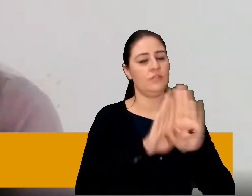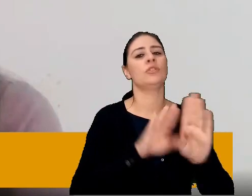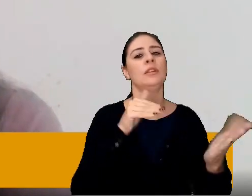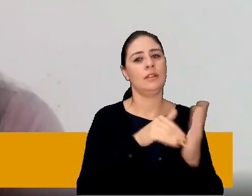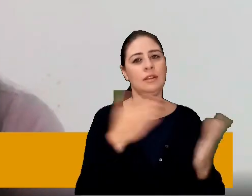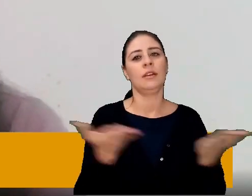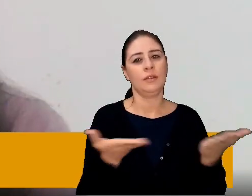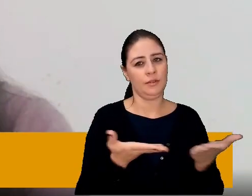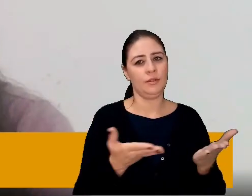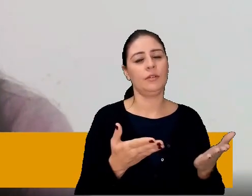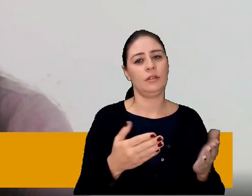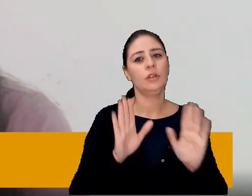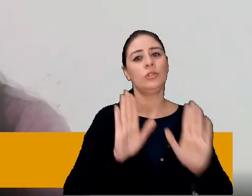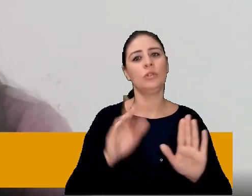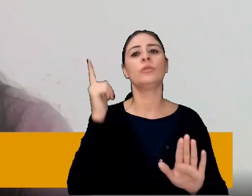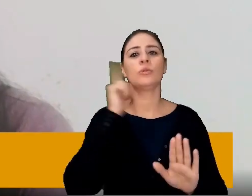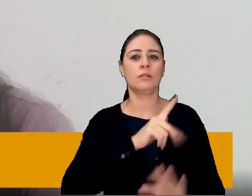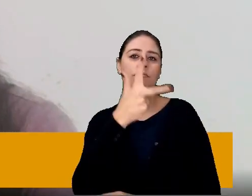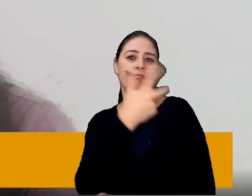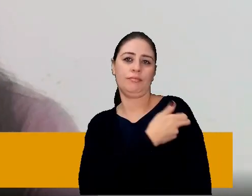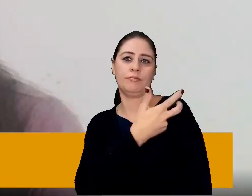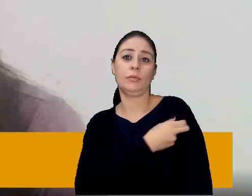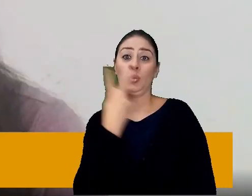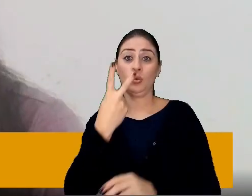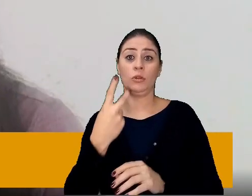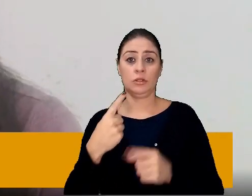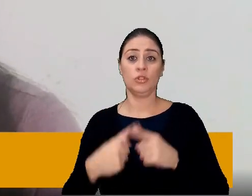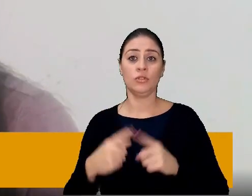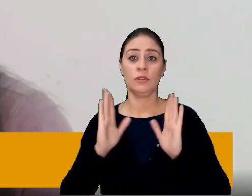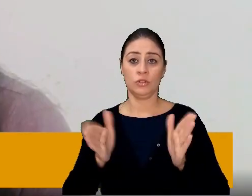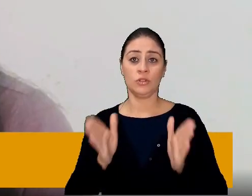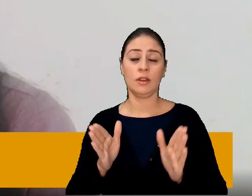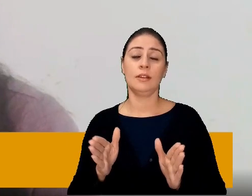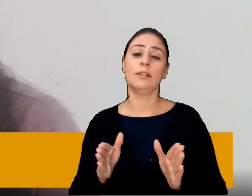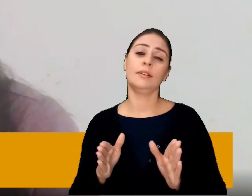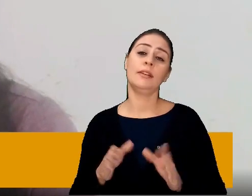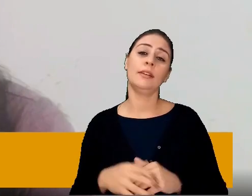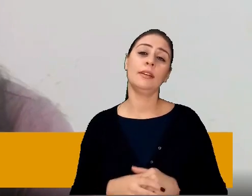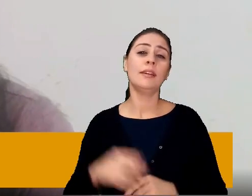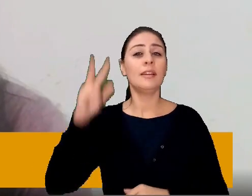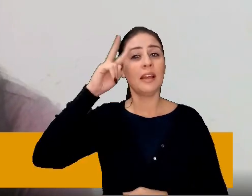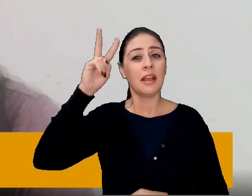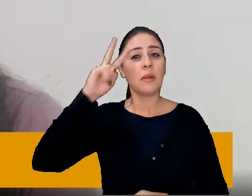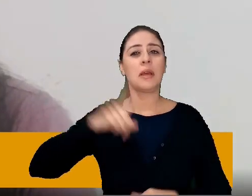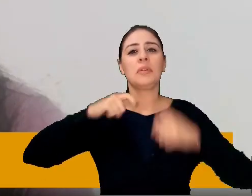A aldeia nunca mais ficou aberta, está fechada ainda, embora a gente já tenha recebido as 2 doses da vacina.